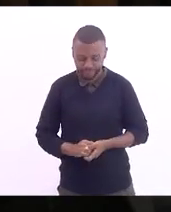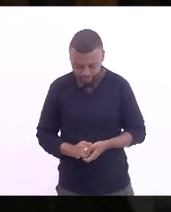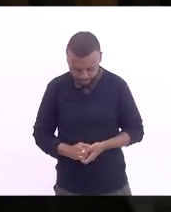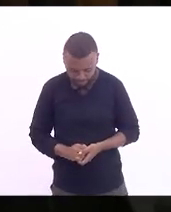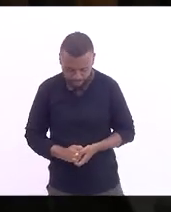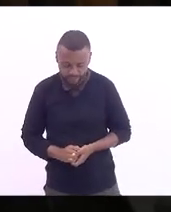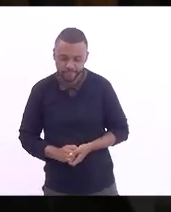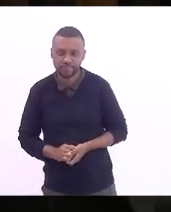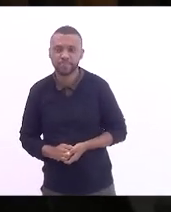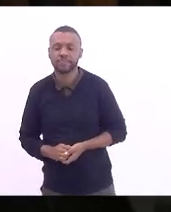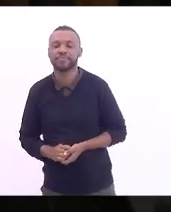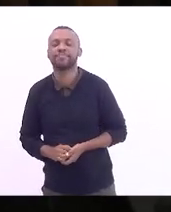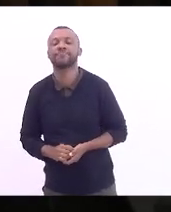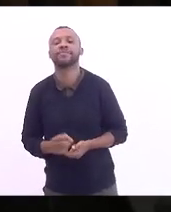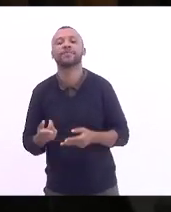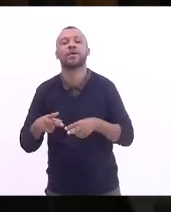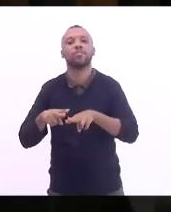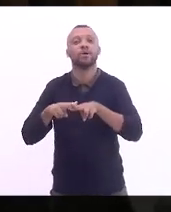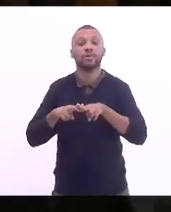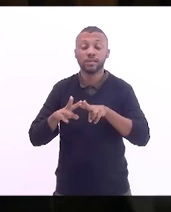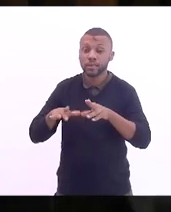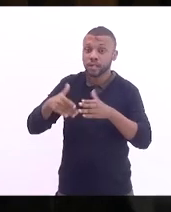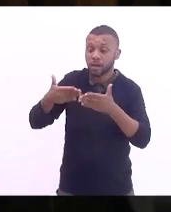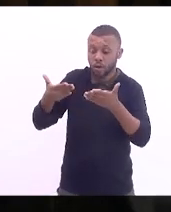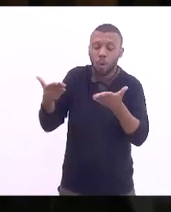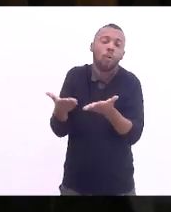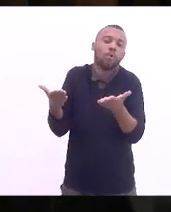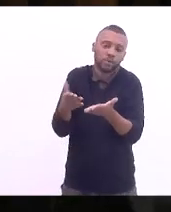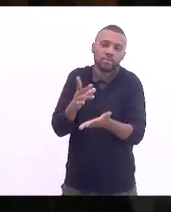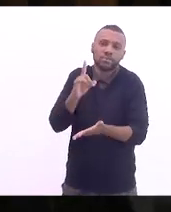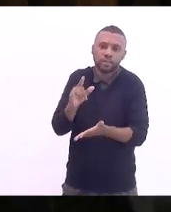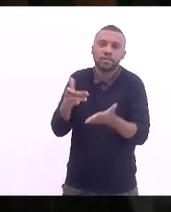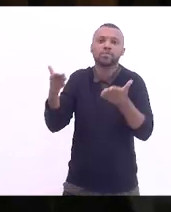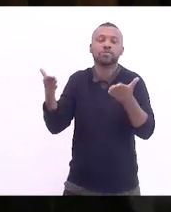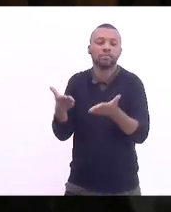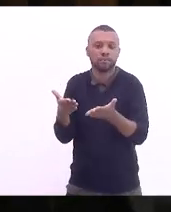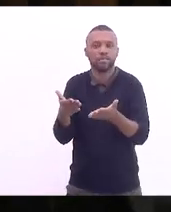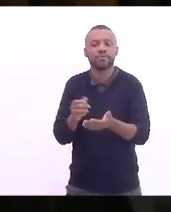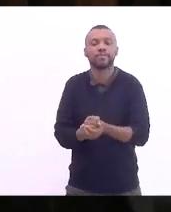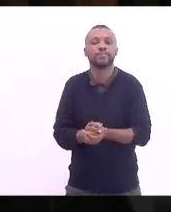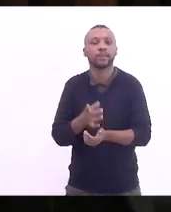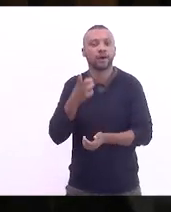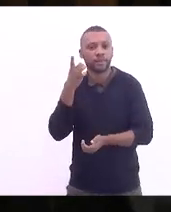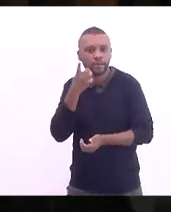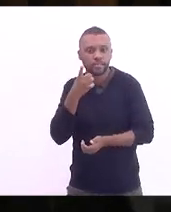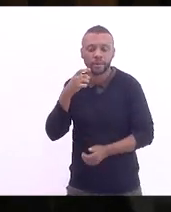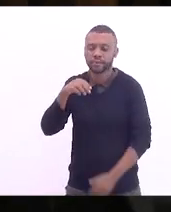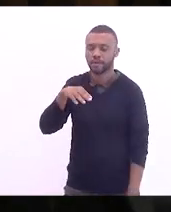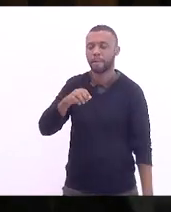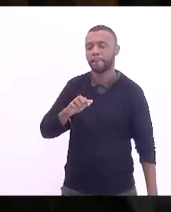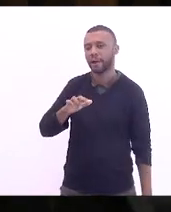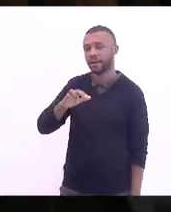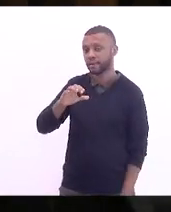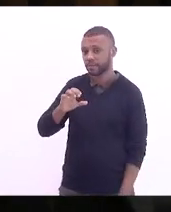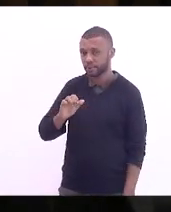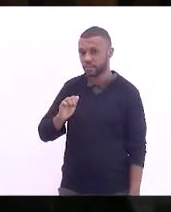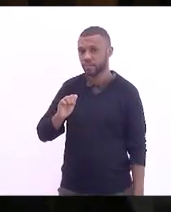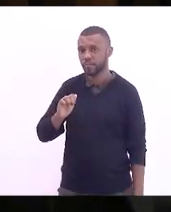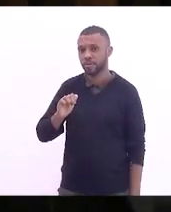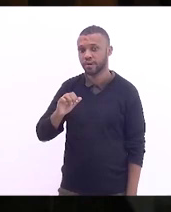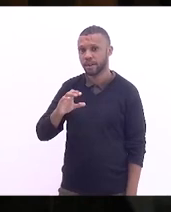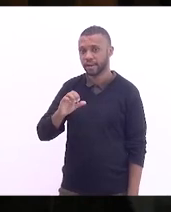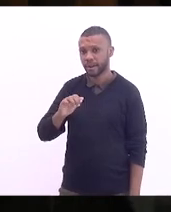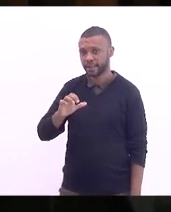é tanto é que ainda no dia de hoje Deputado Márcio canela já